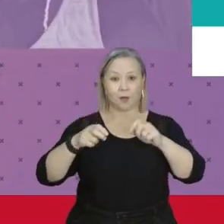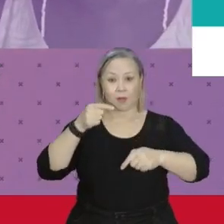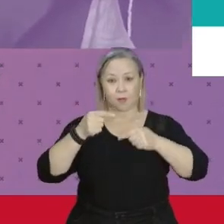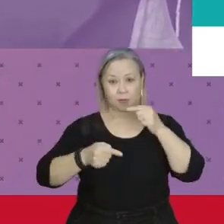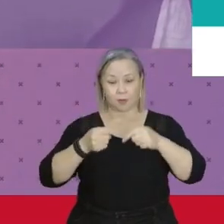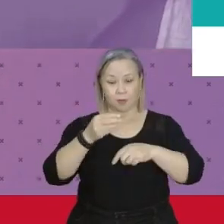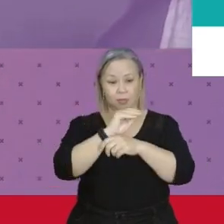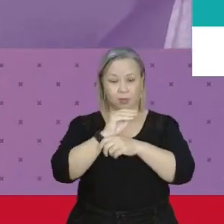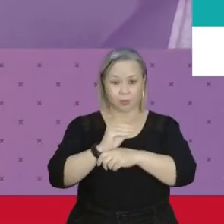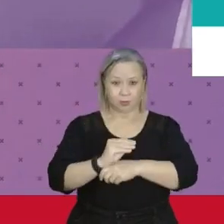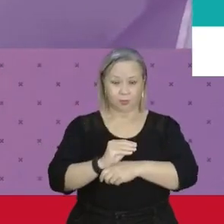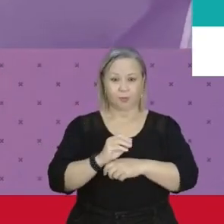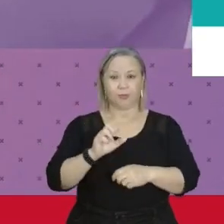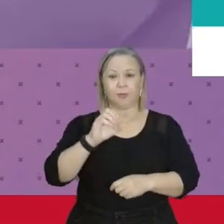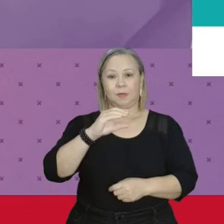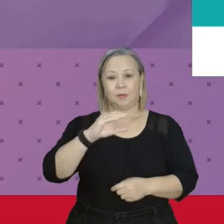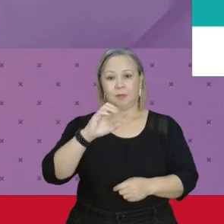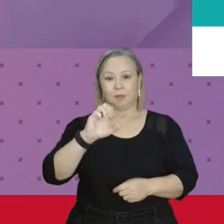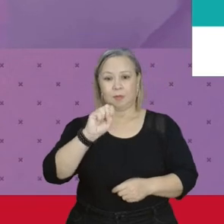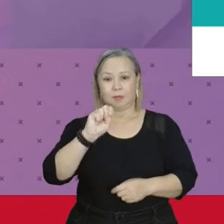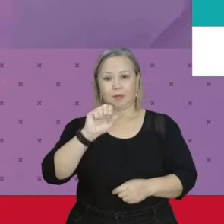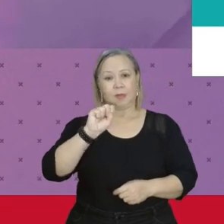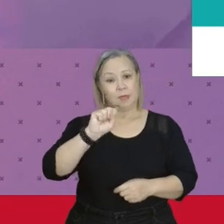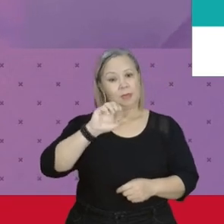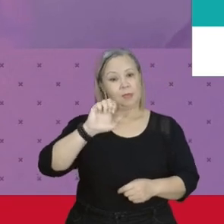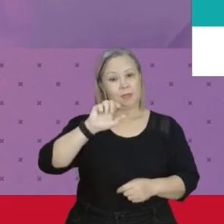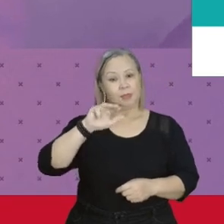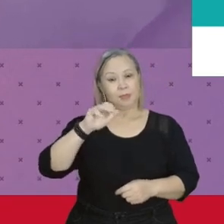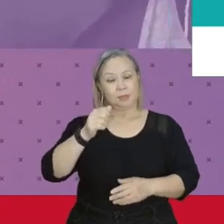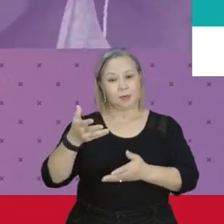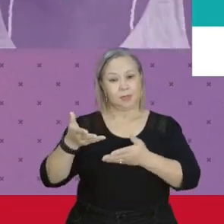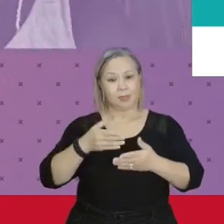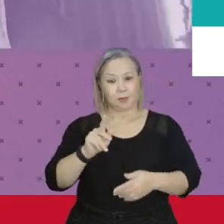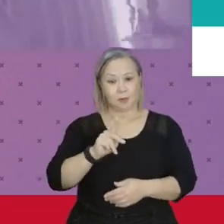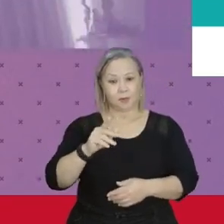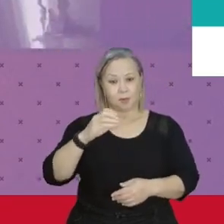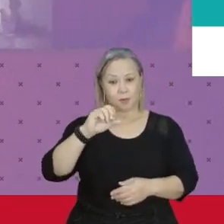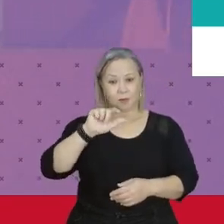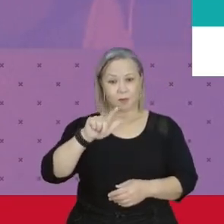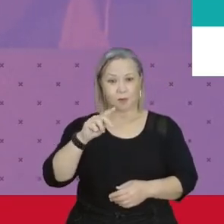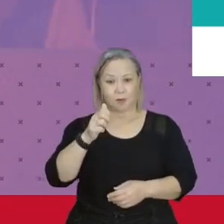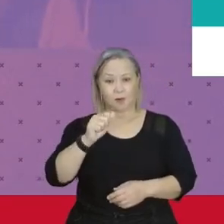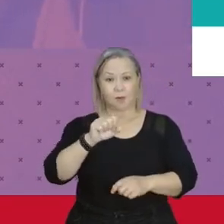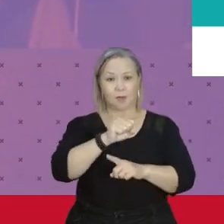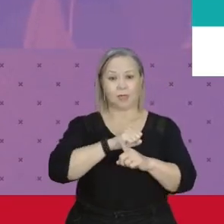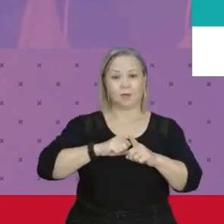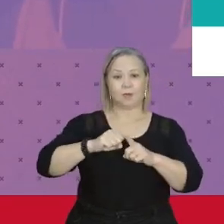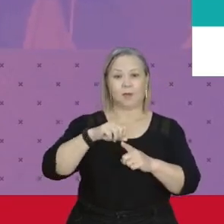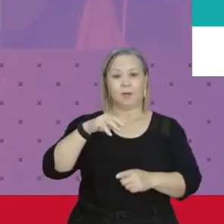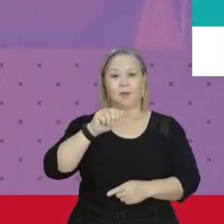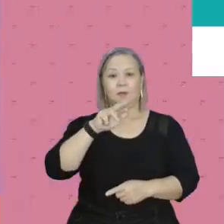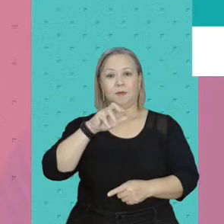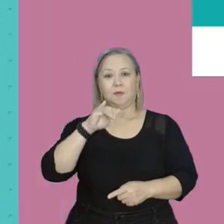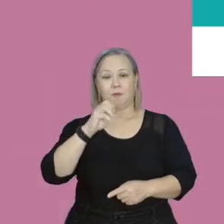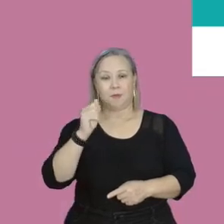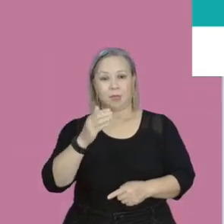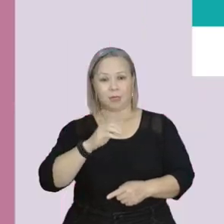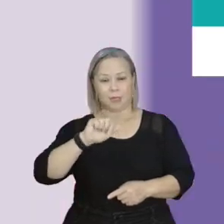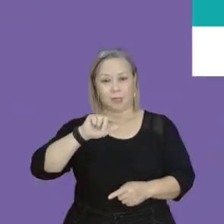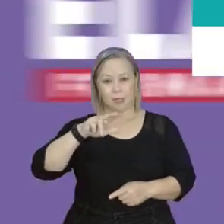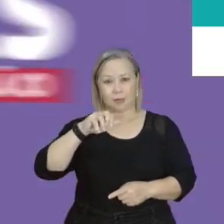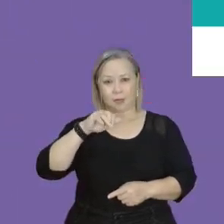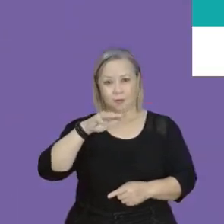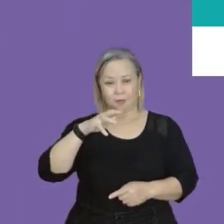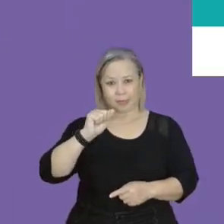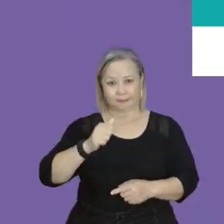de cuidado, Selma Rocha recebe a professora Olga Freitas e a socióloga Maria Lúcia.